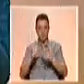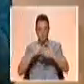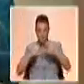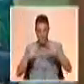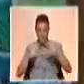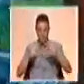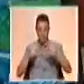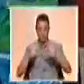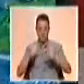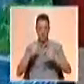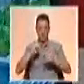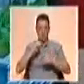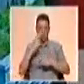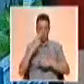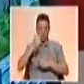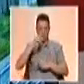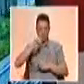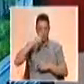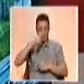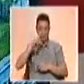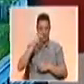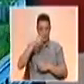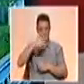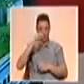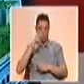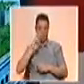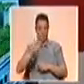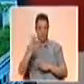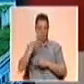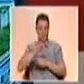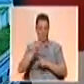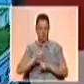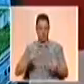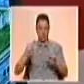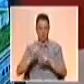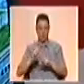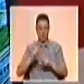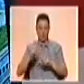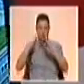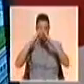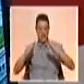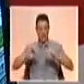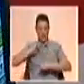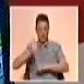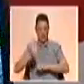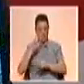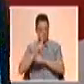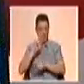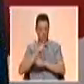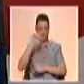e com um substrato, que permitem... Estes que estamos a ver são... Estes são os telhados ainda.